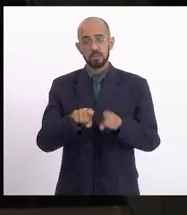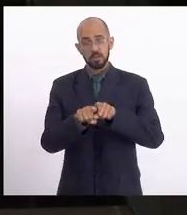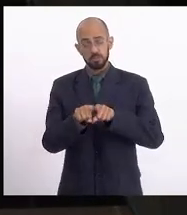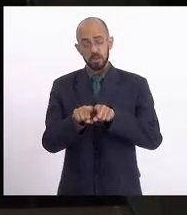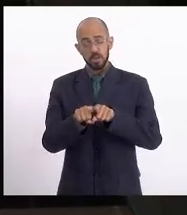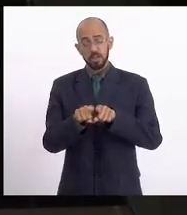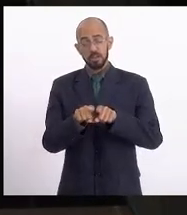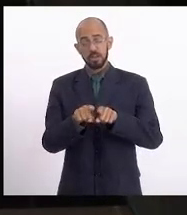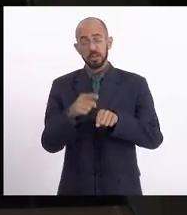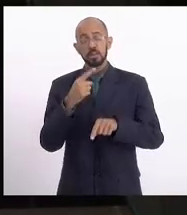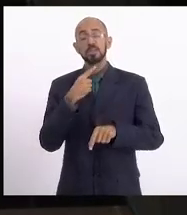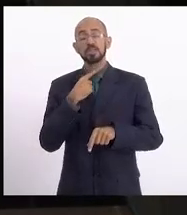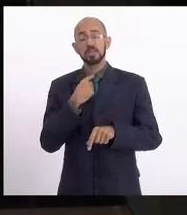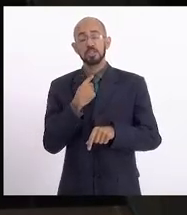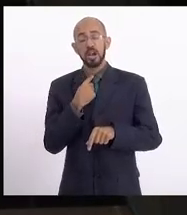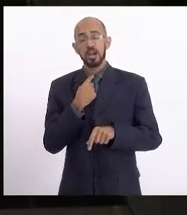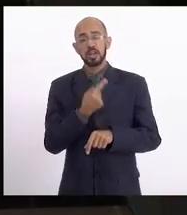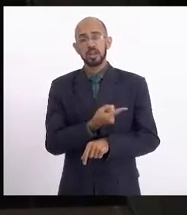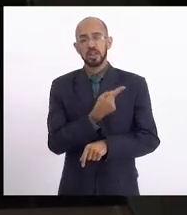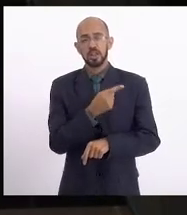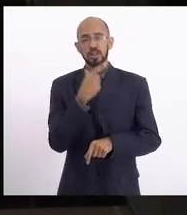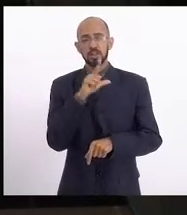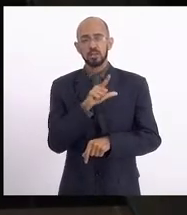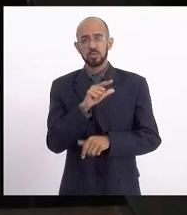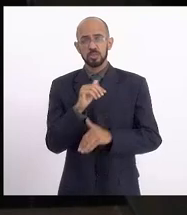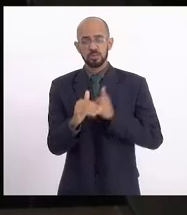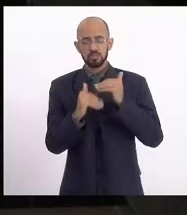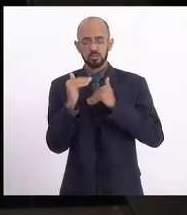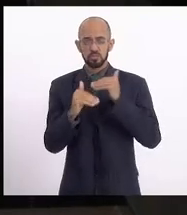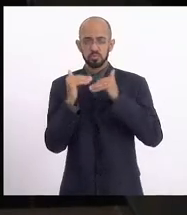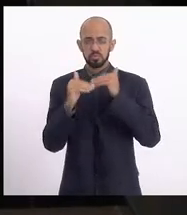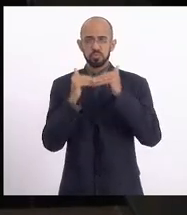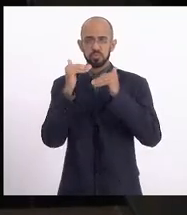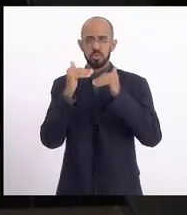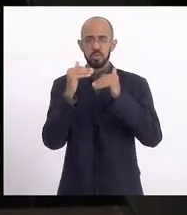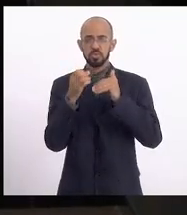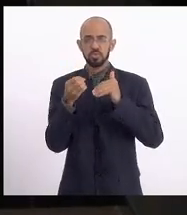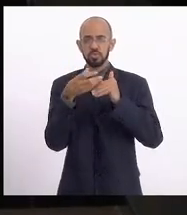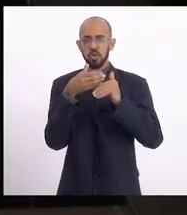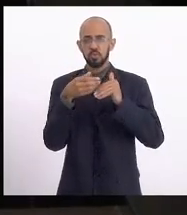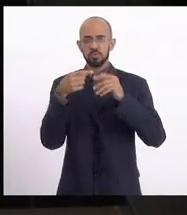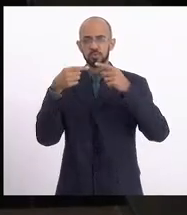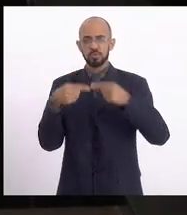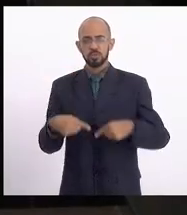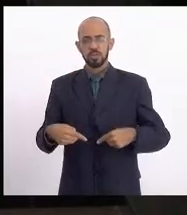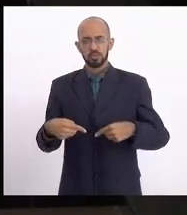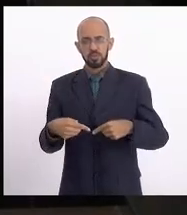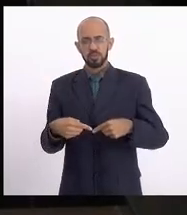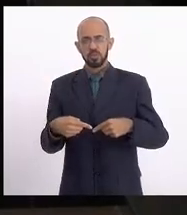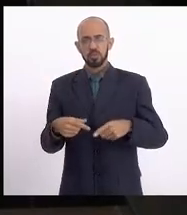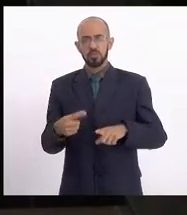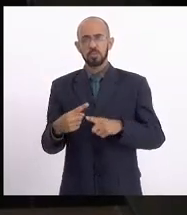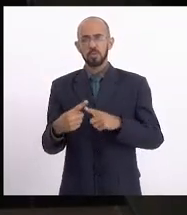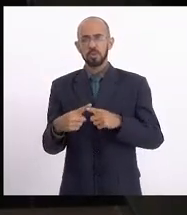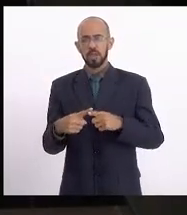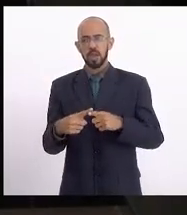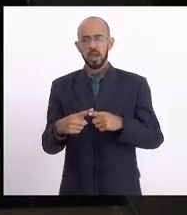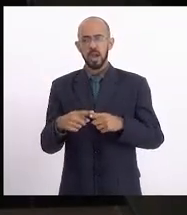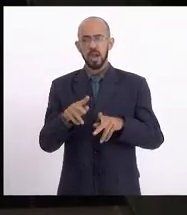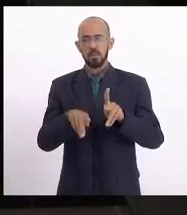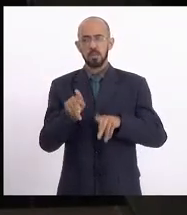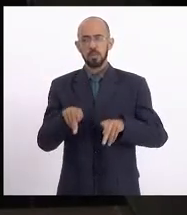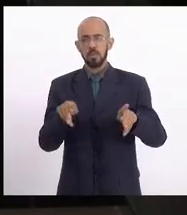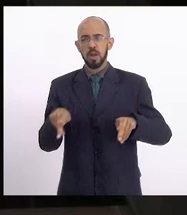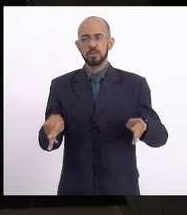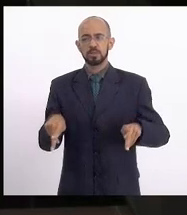que ele tenha sucesso nesse novo desafio, porque a população